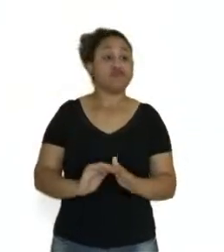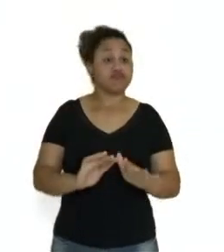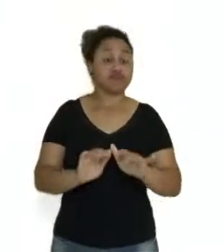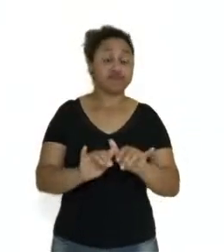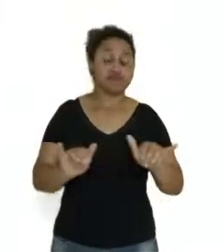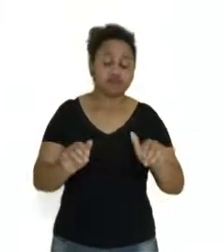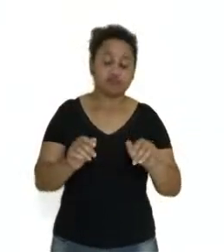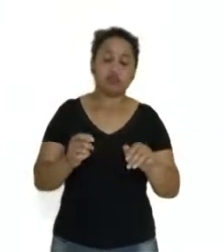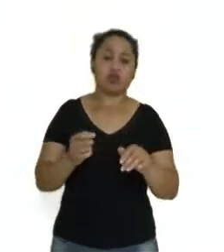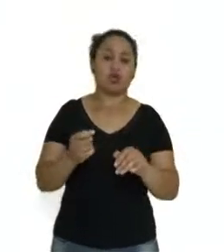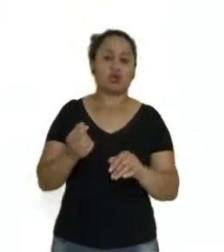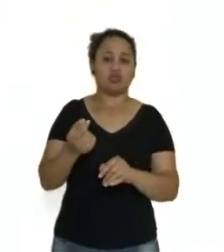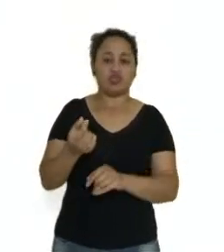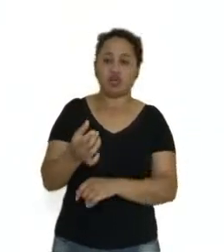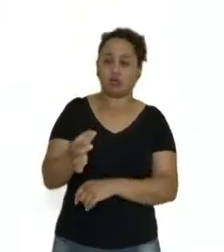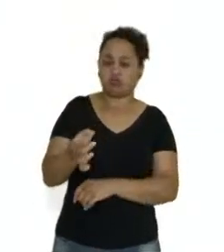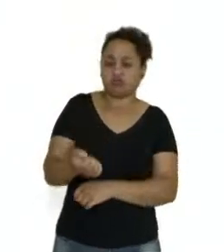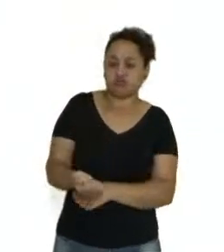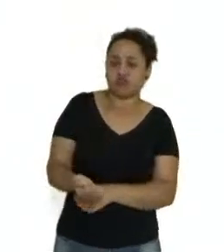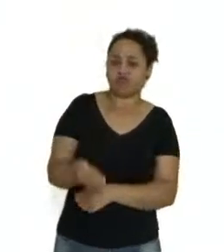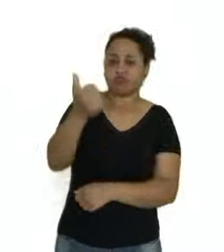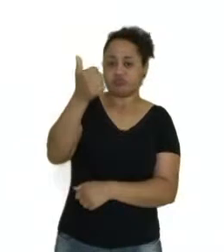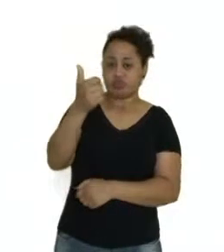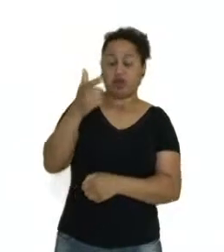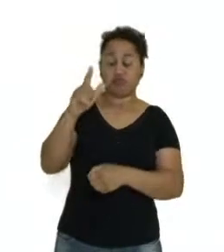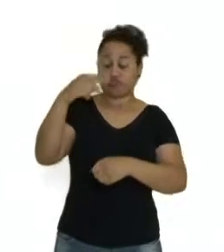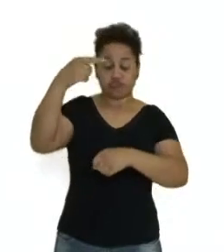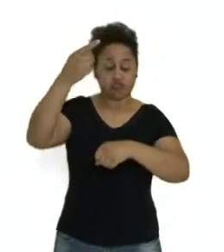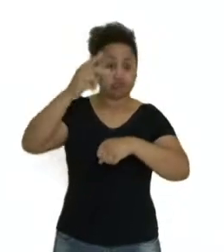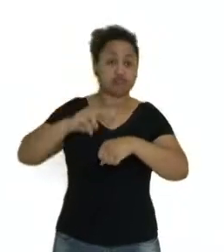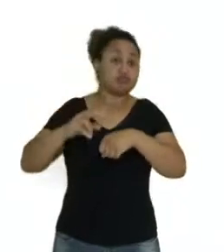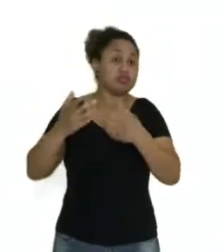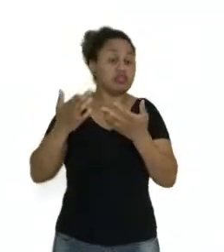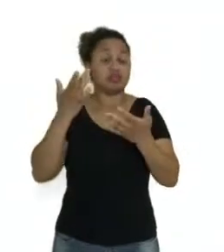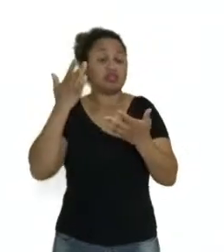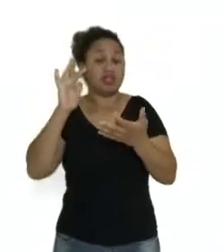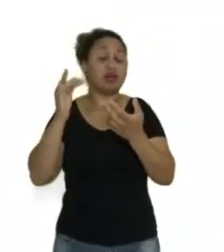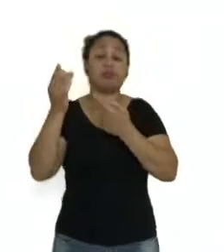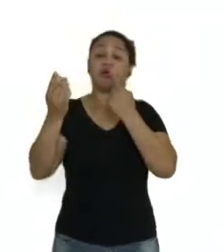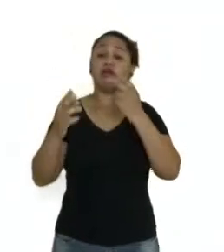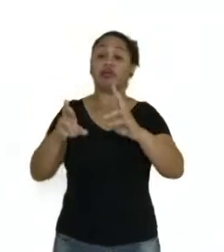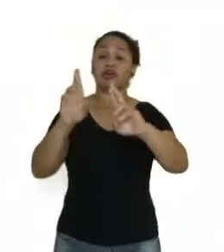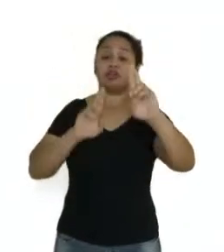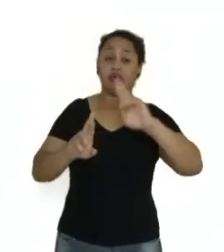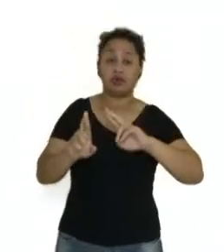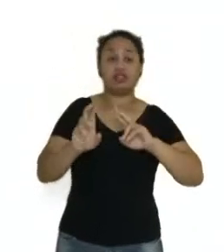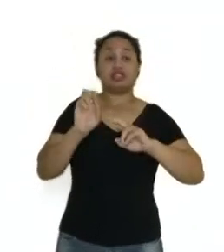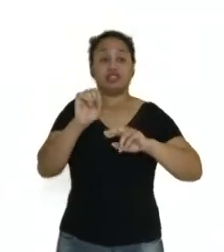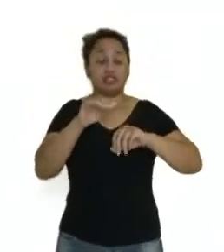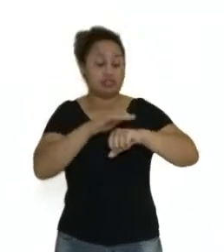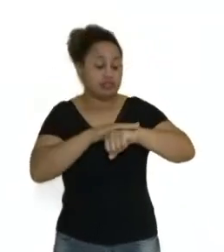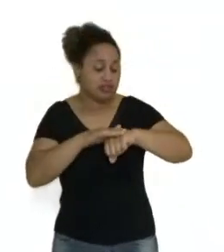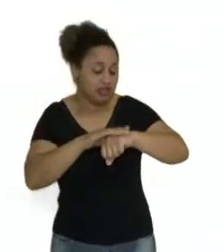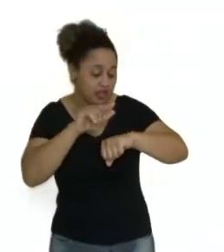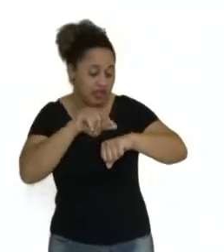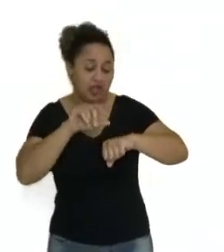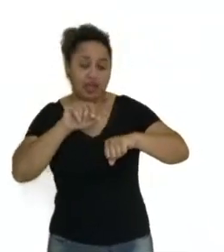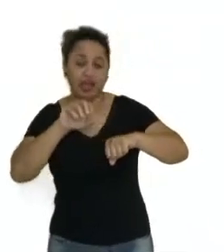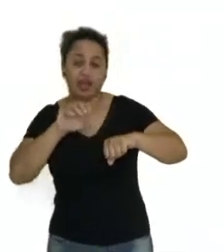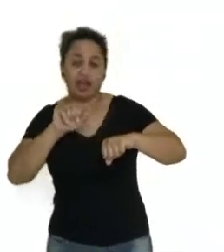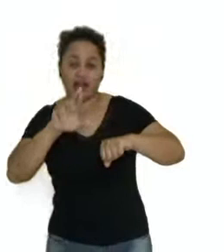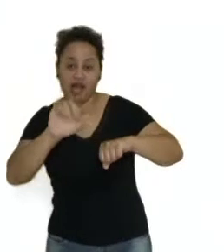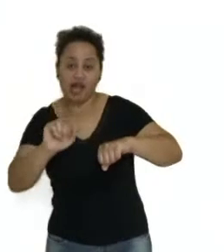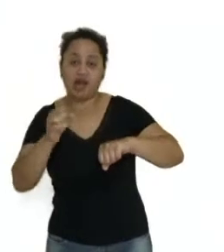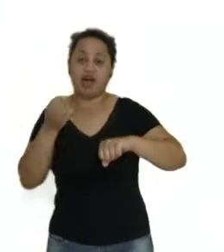uma moeda, por exemplo, não é possível prever o resultado, ou seja, se a face voltada para cima